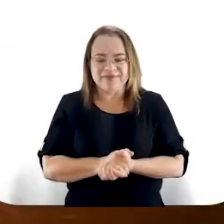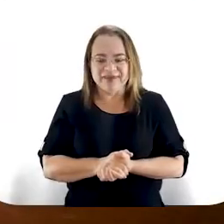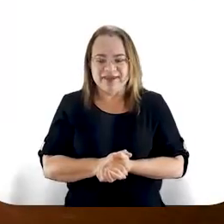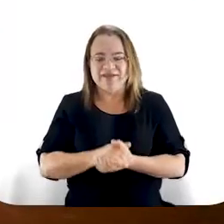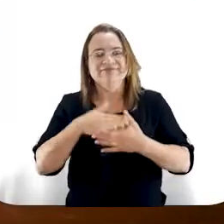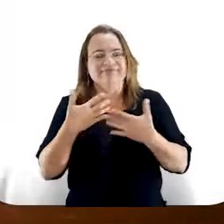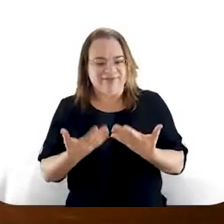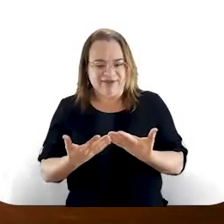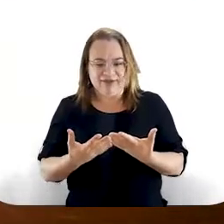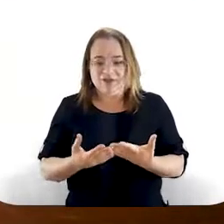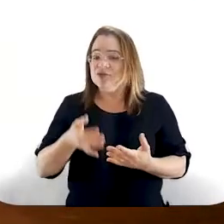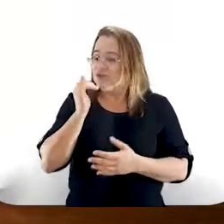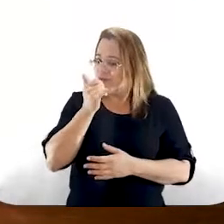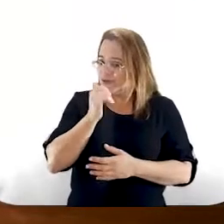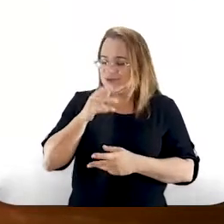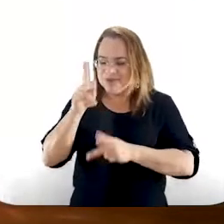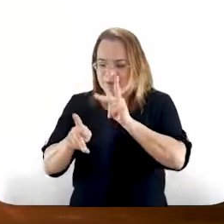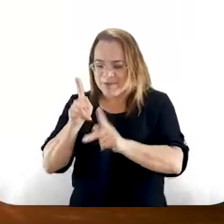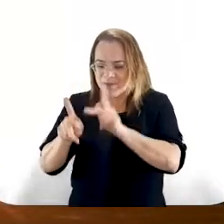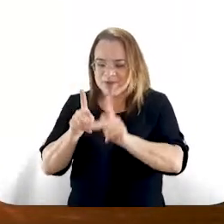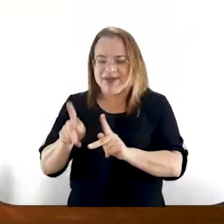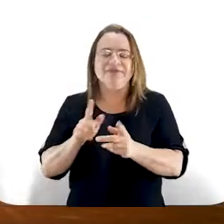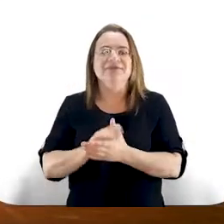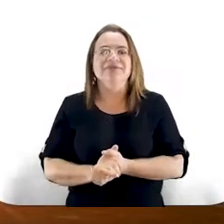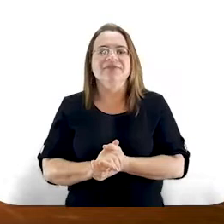E os nossos contos populares